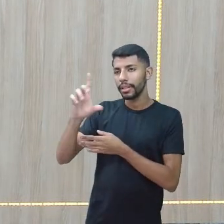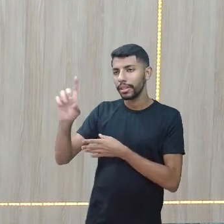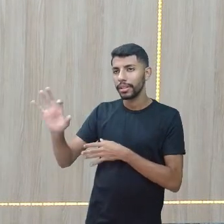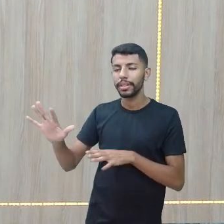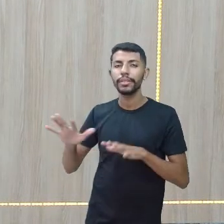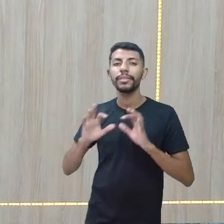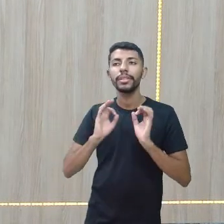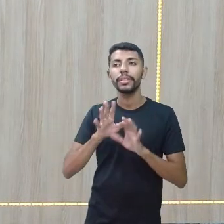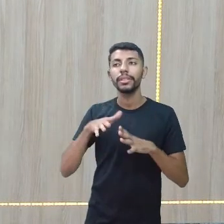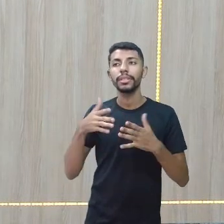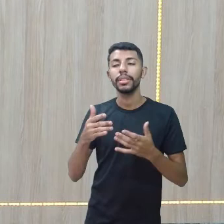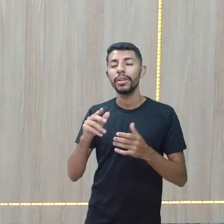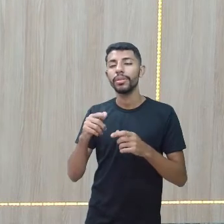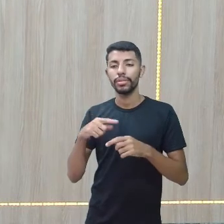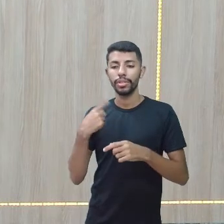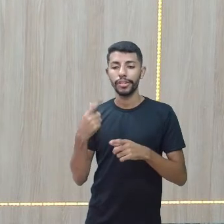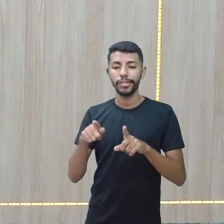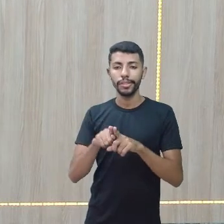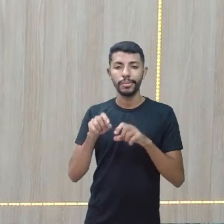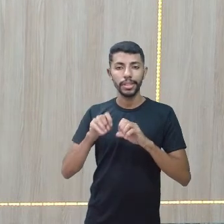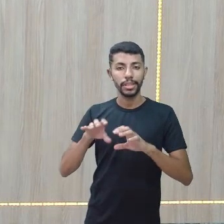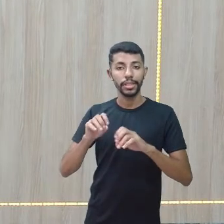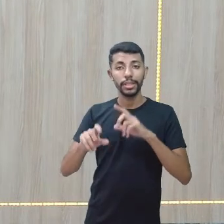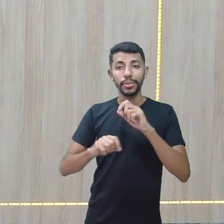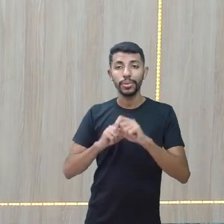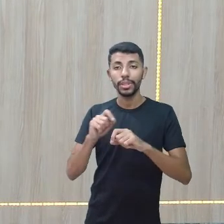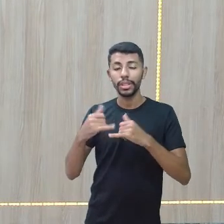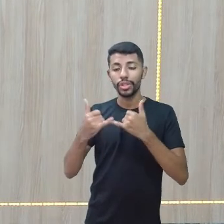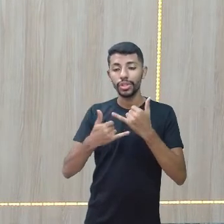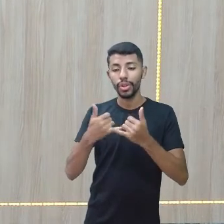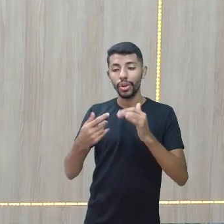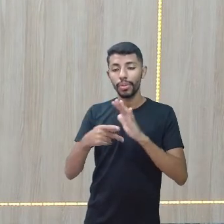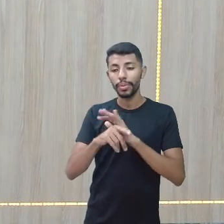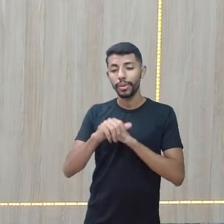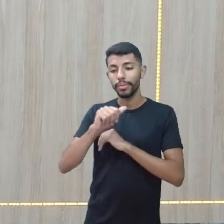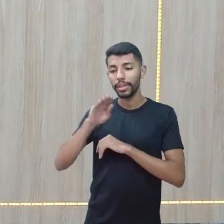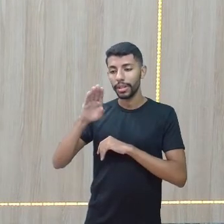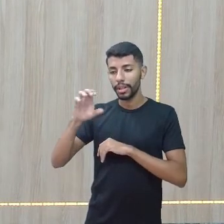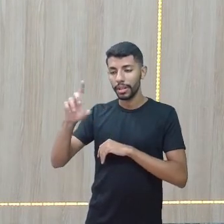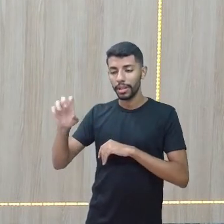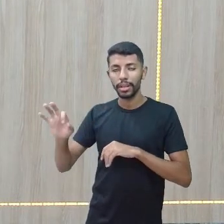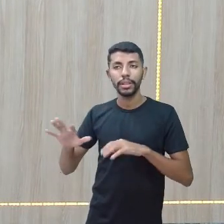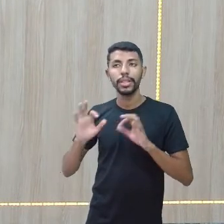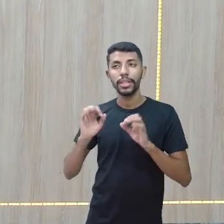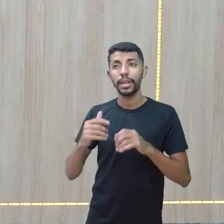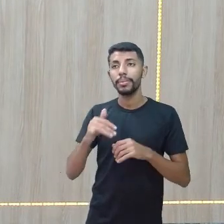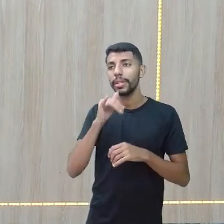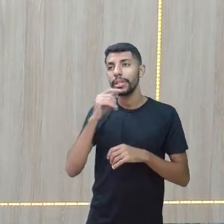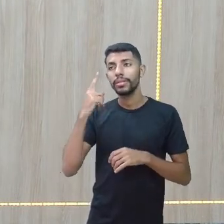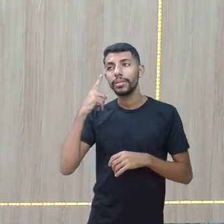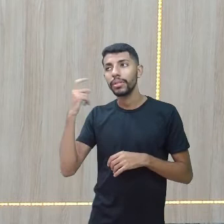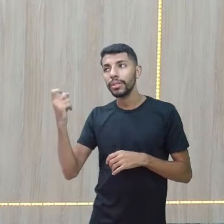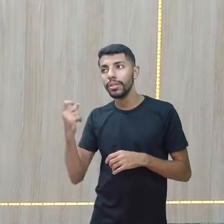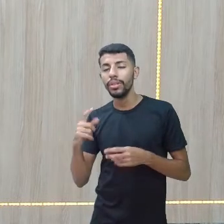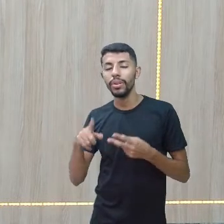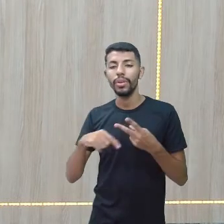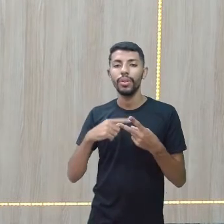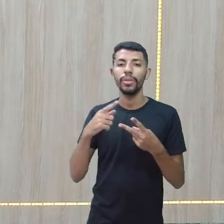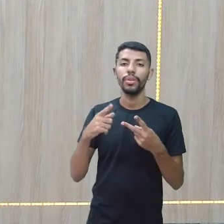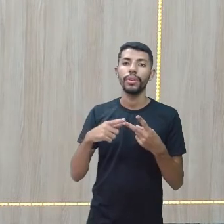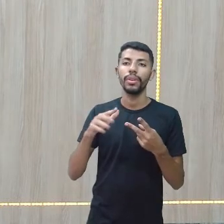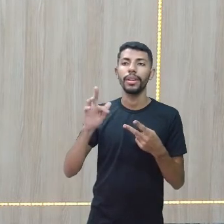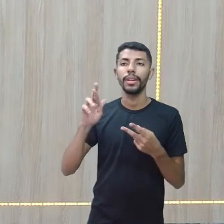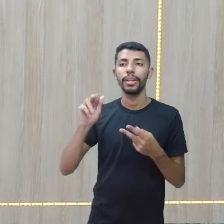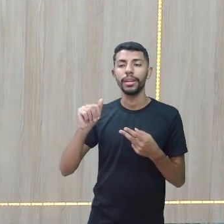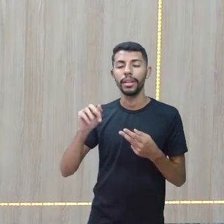também trabalha com jogos de alfabetização, não é? Som inicial, som final, né? Grafema,